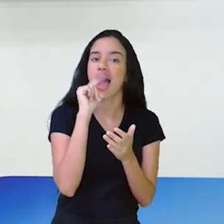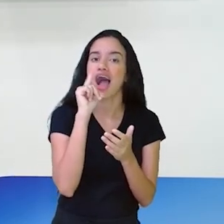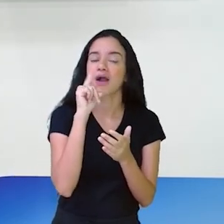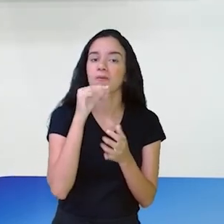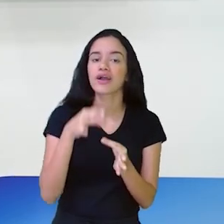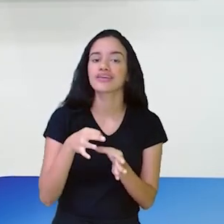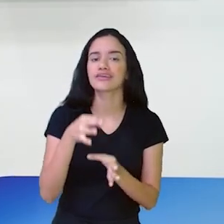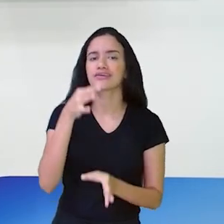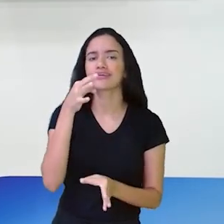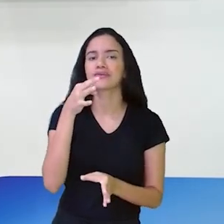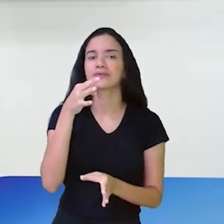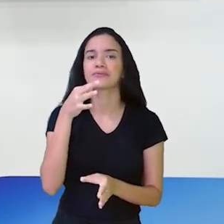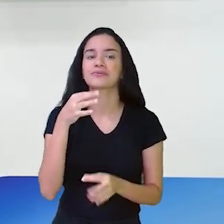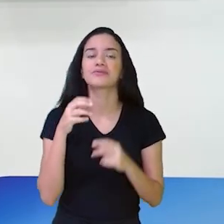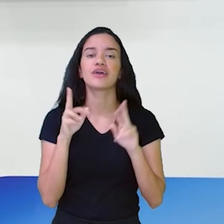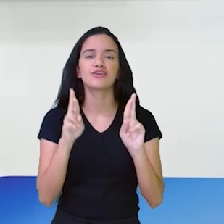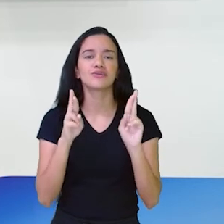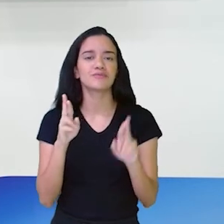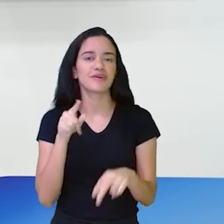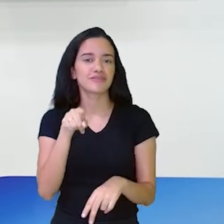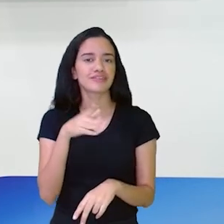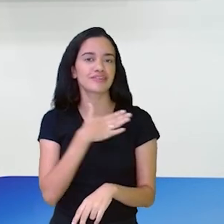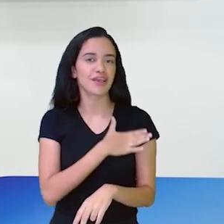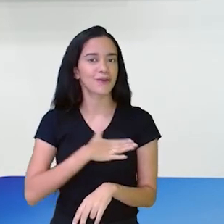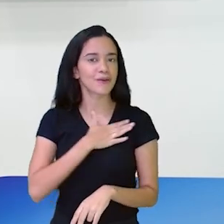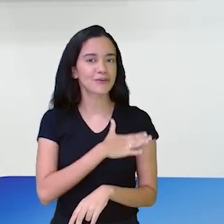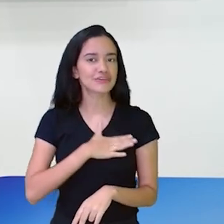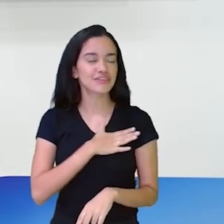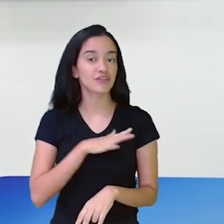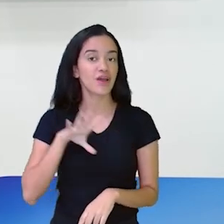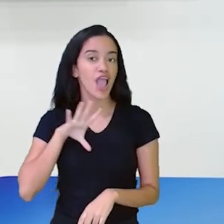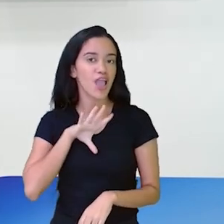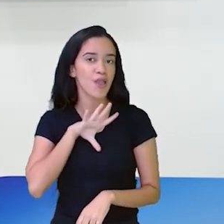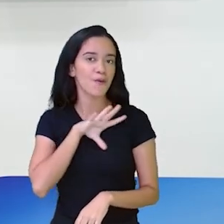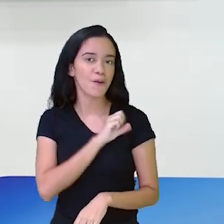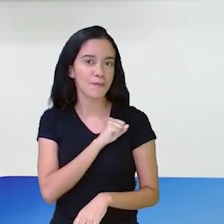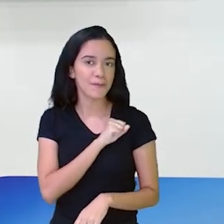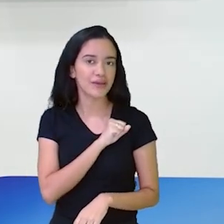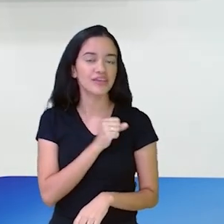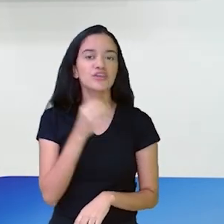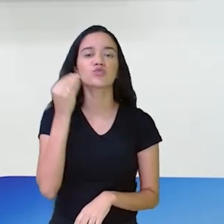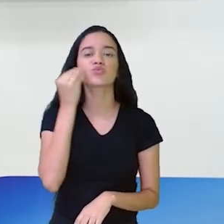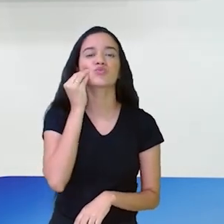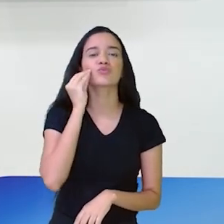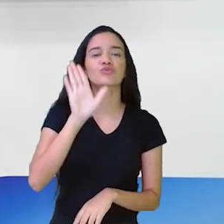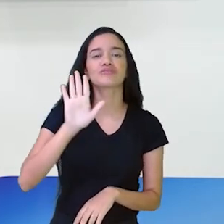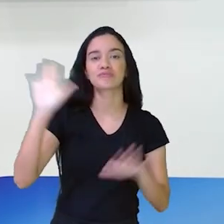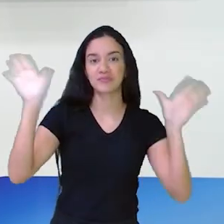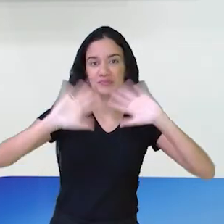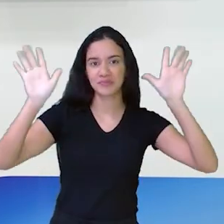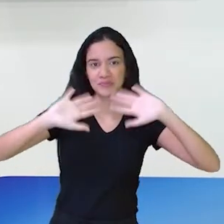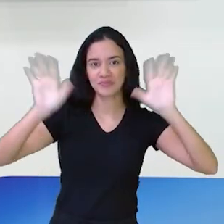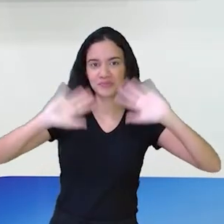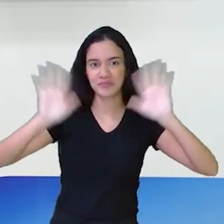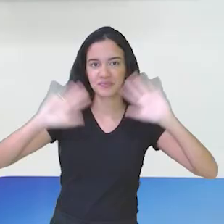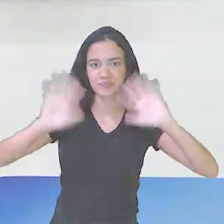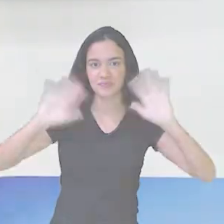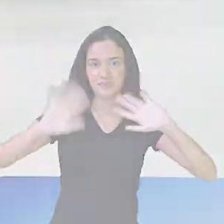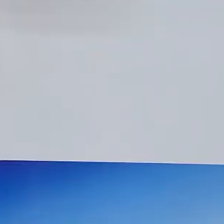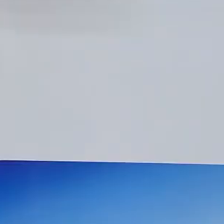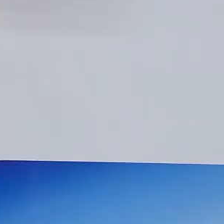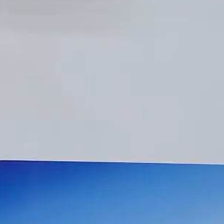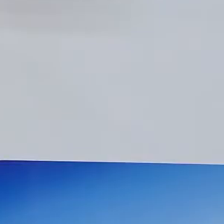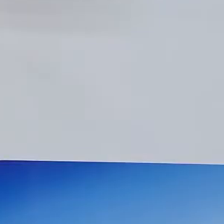você tenha gostado de fazer essa arte na sua casa. Eu amei fazer aqui pra vocês. Um beijo e até a próxima!